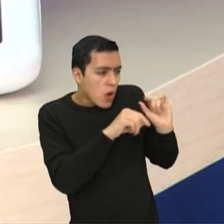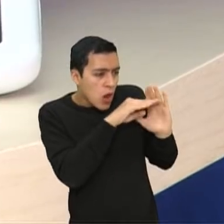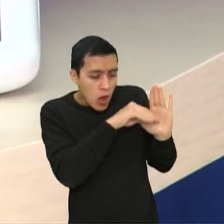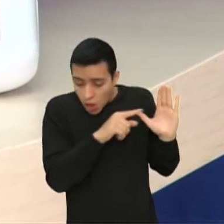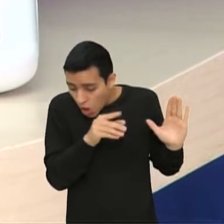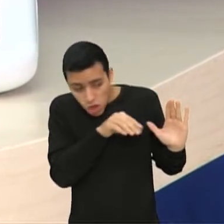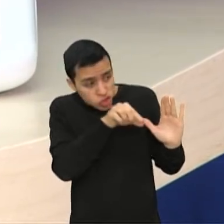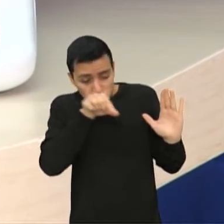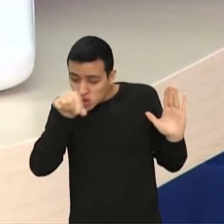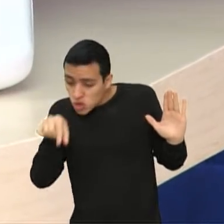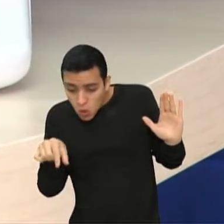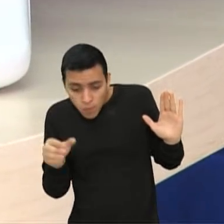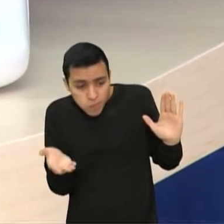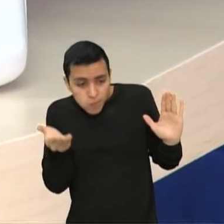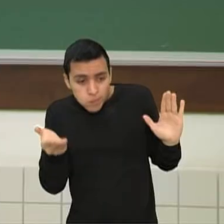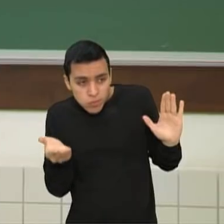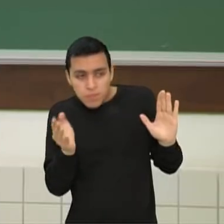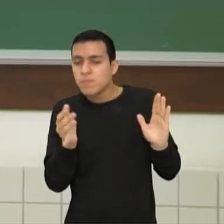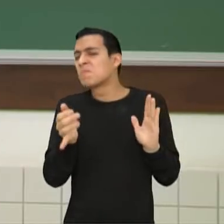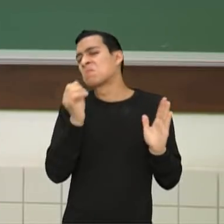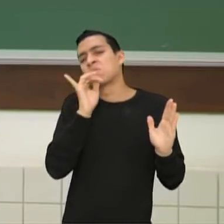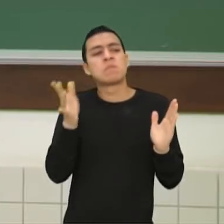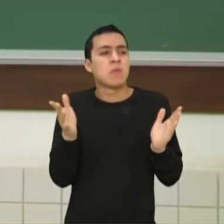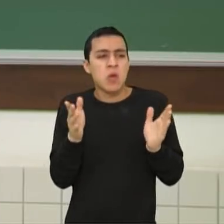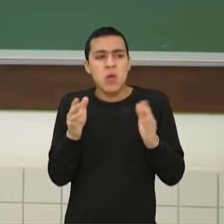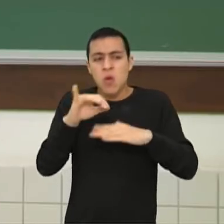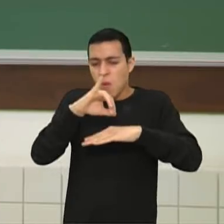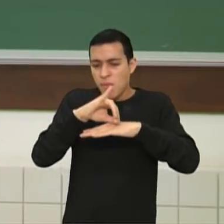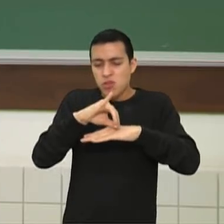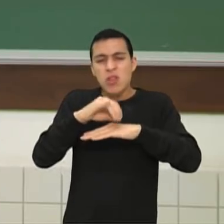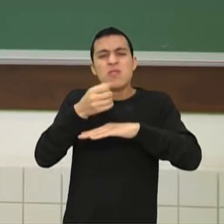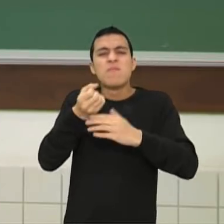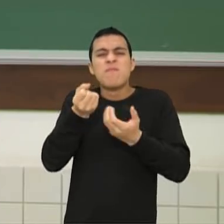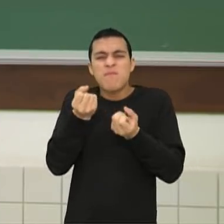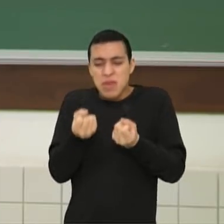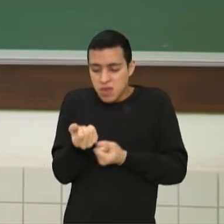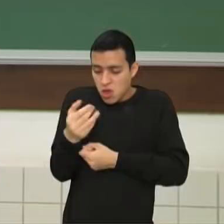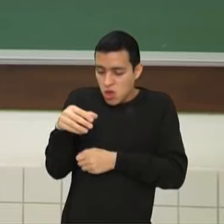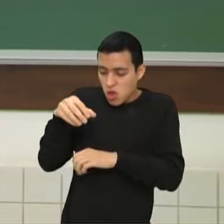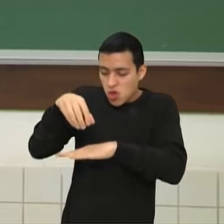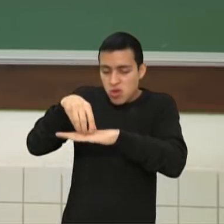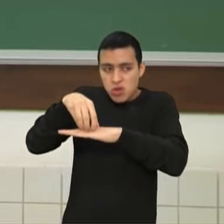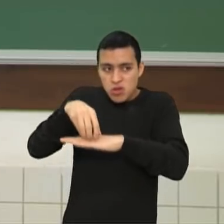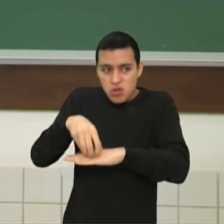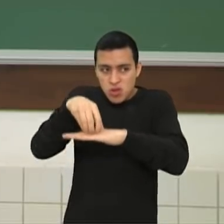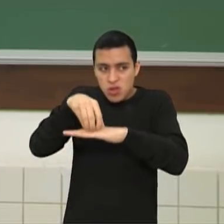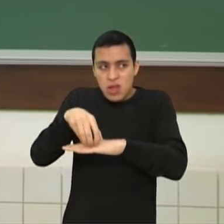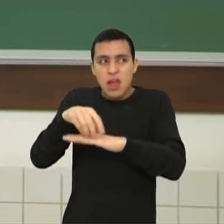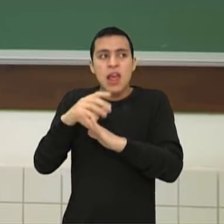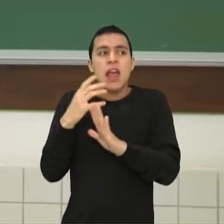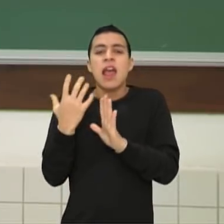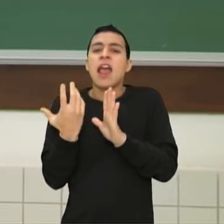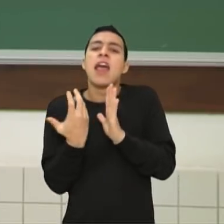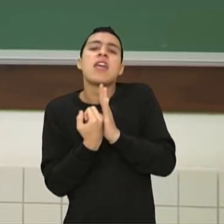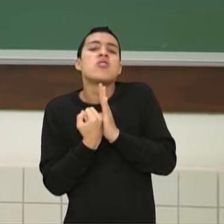pegar esse objeto, por exemplo, né, um pezinho, e colocar, vai